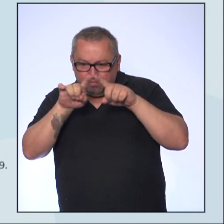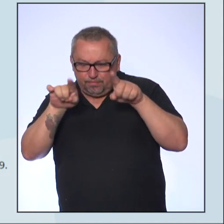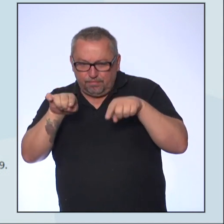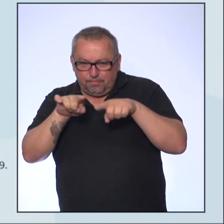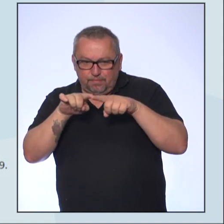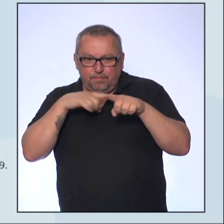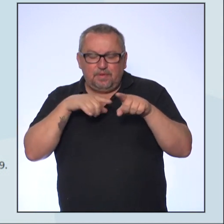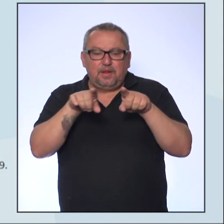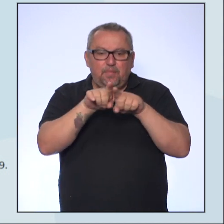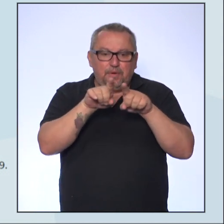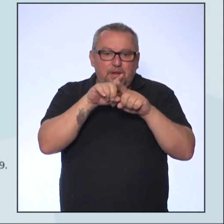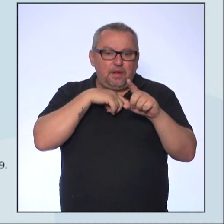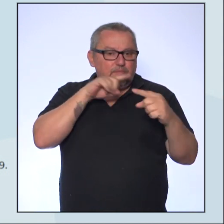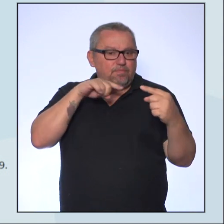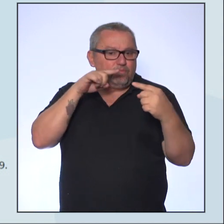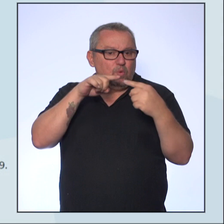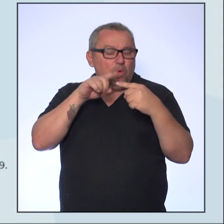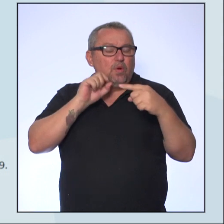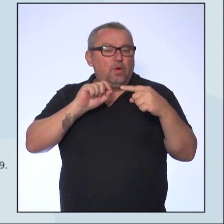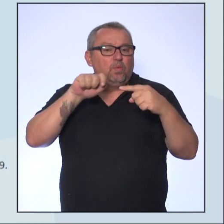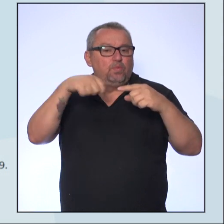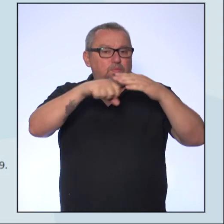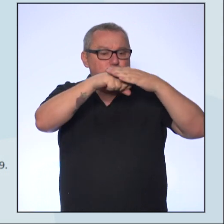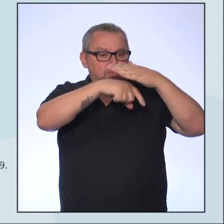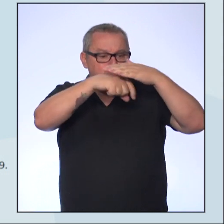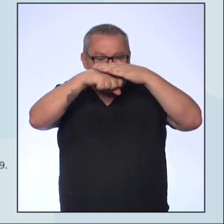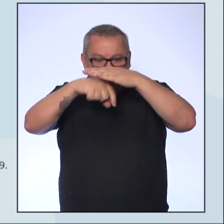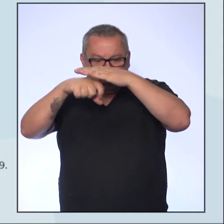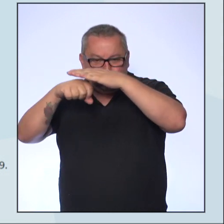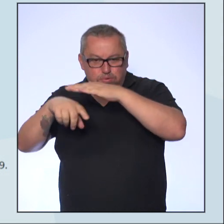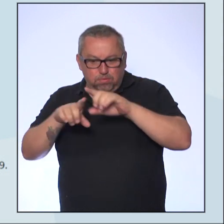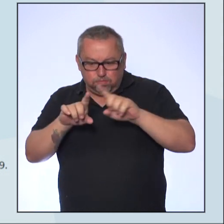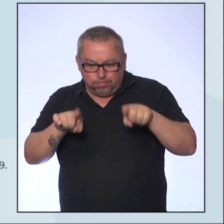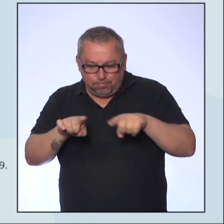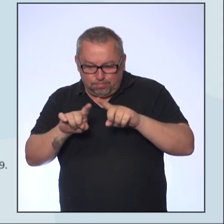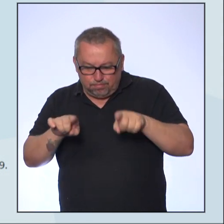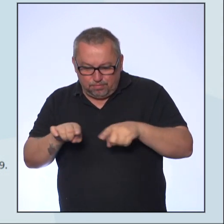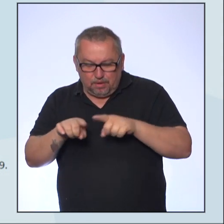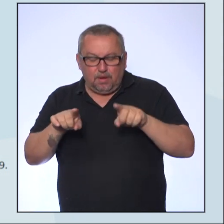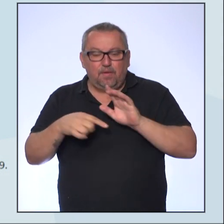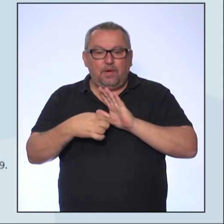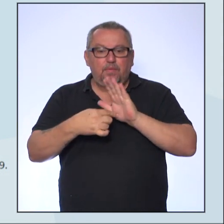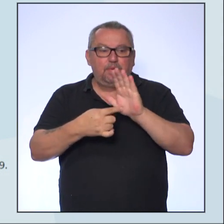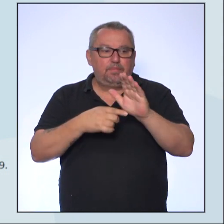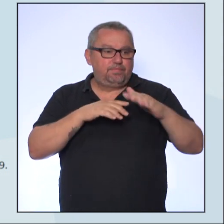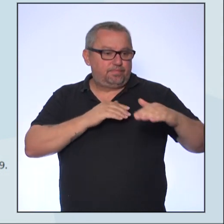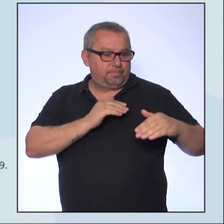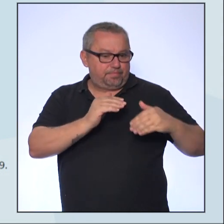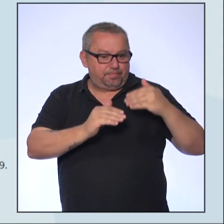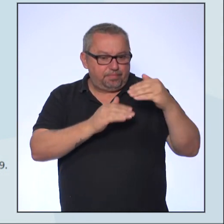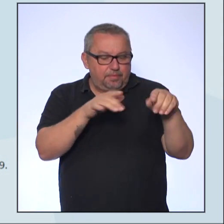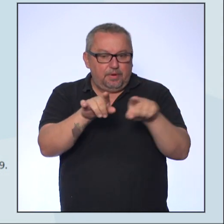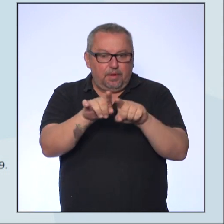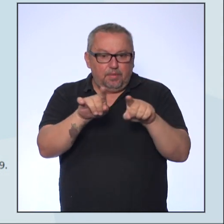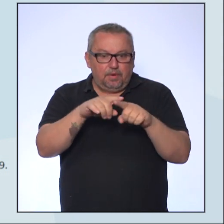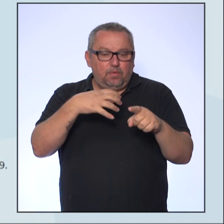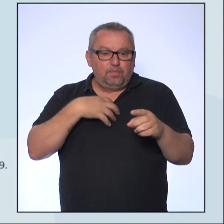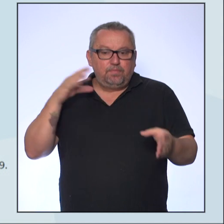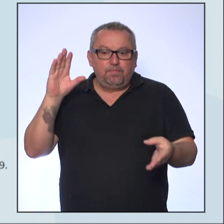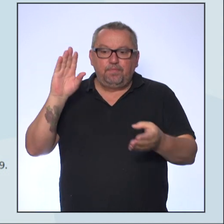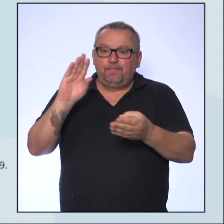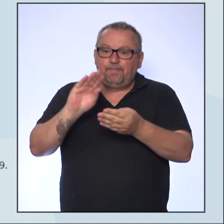como função apresentar as etapas de um processo de forma resumida